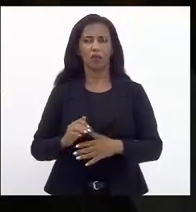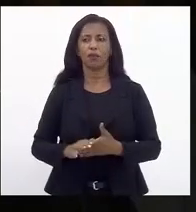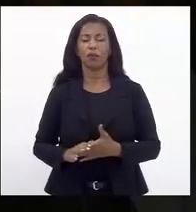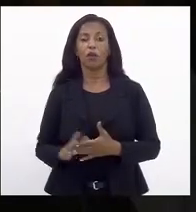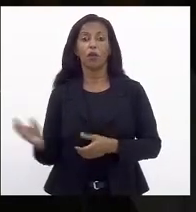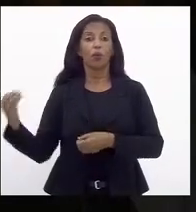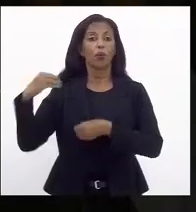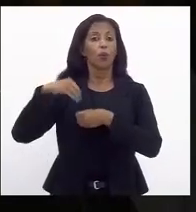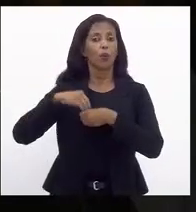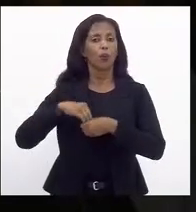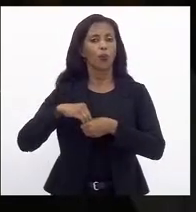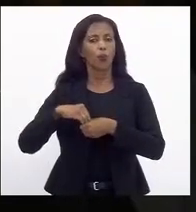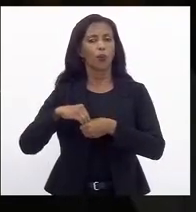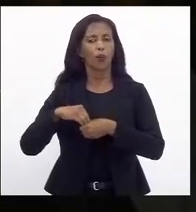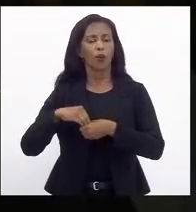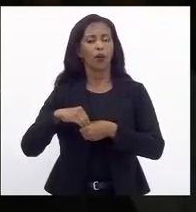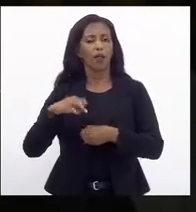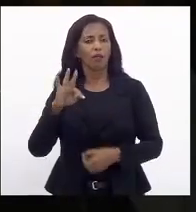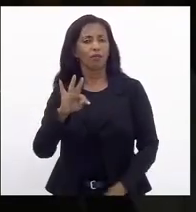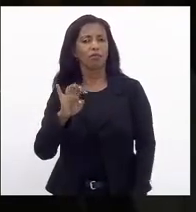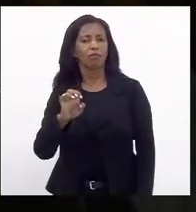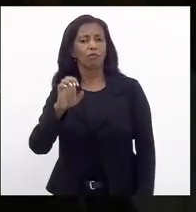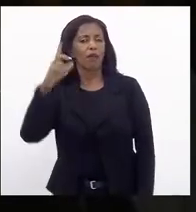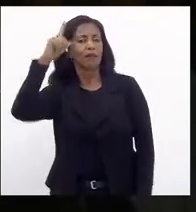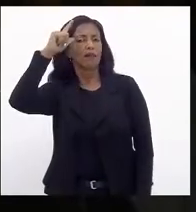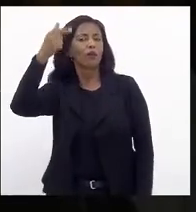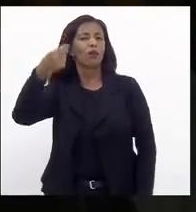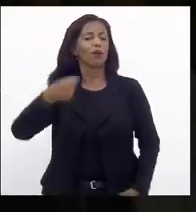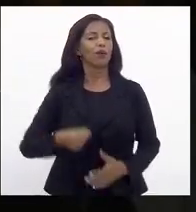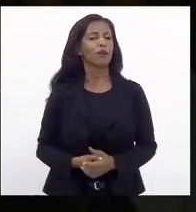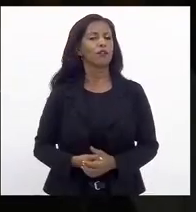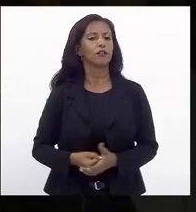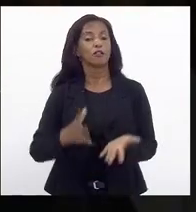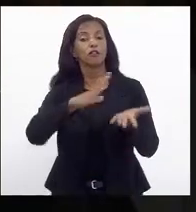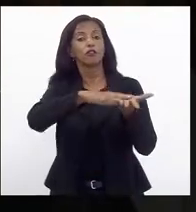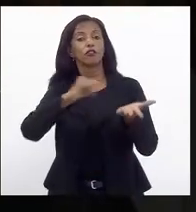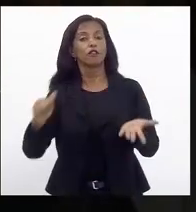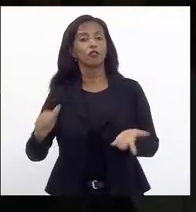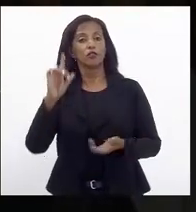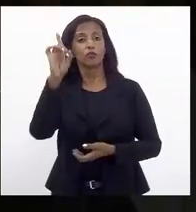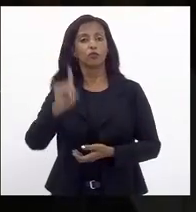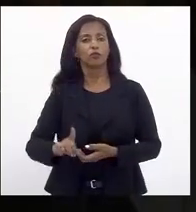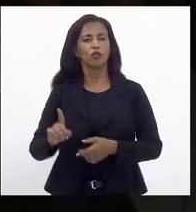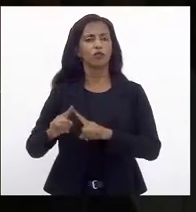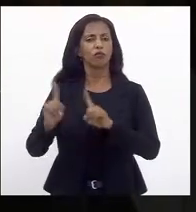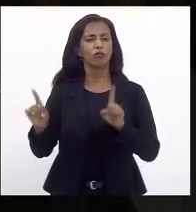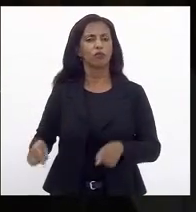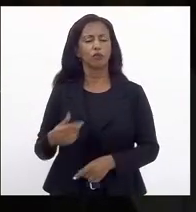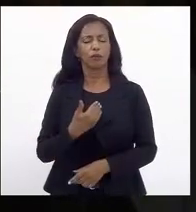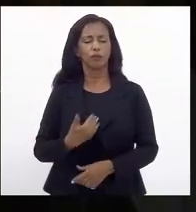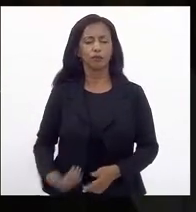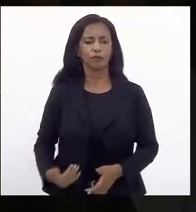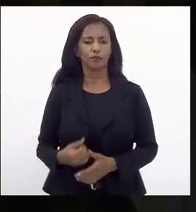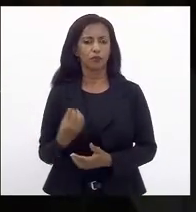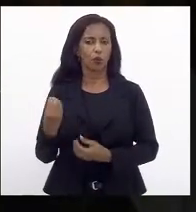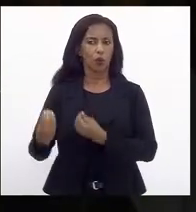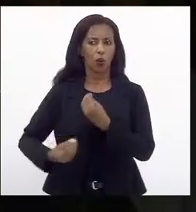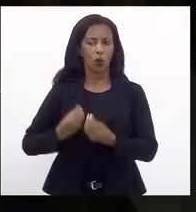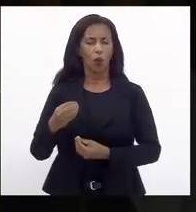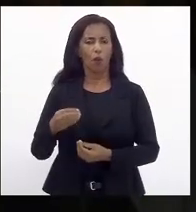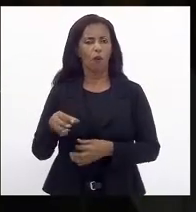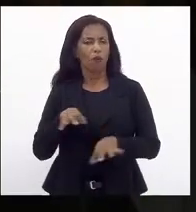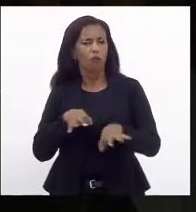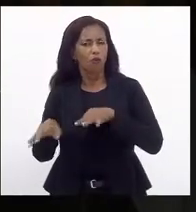incorporou a tese ali me diga tirada do direito dos serviços públicos como